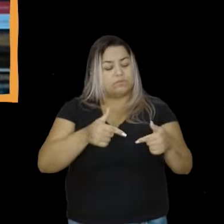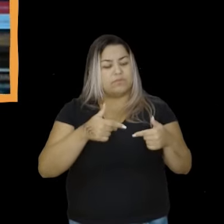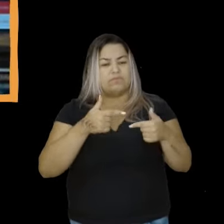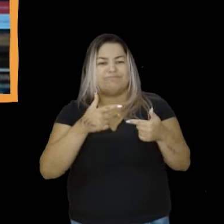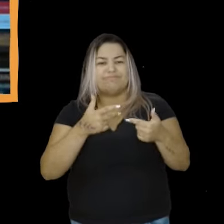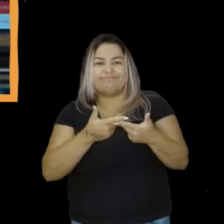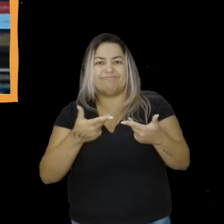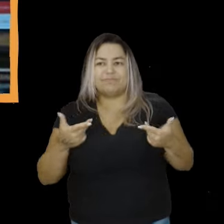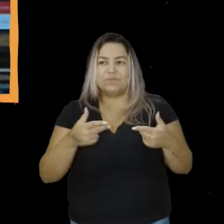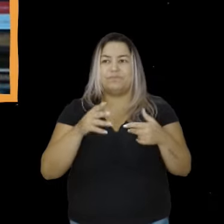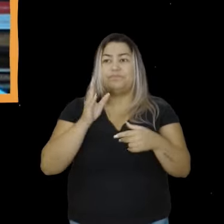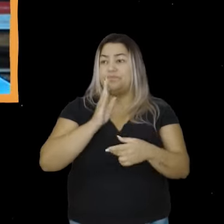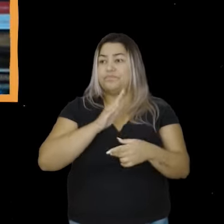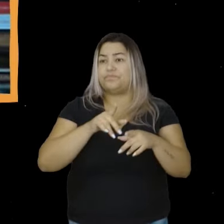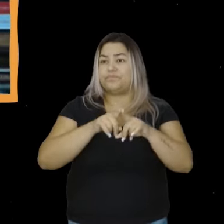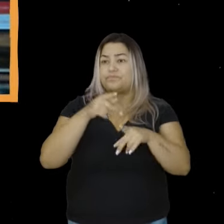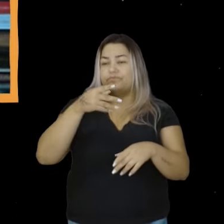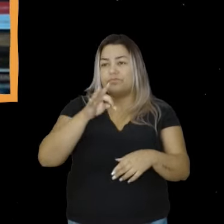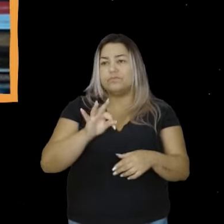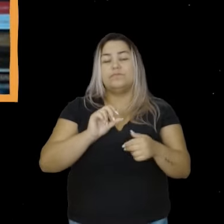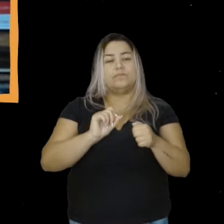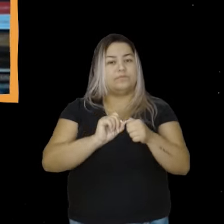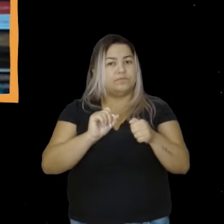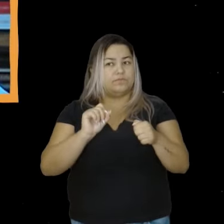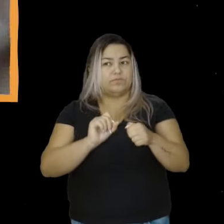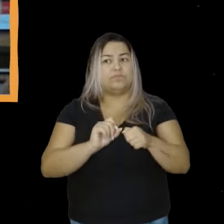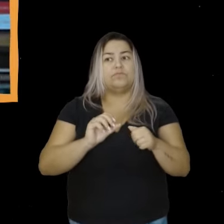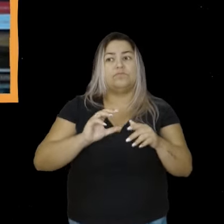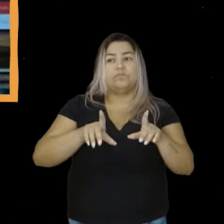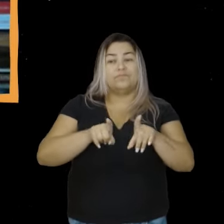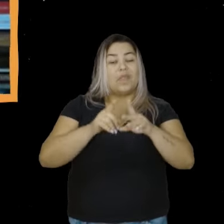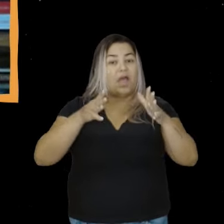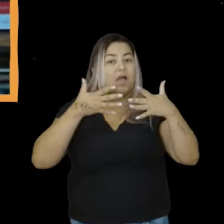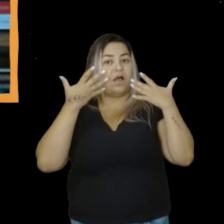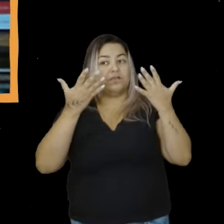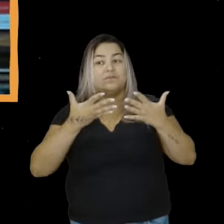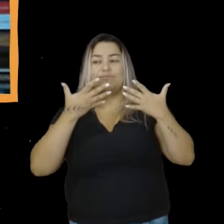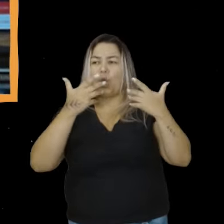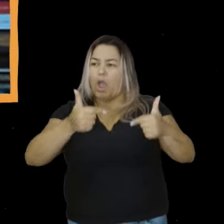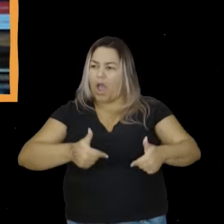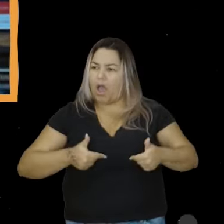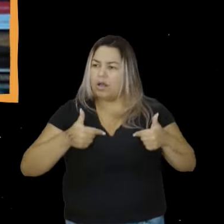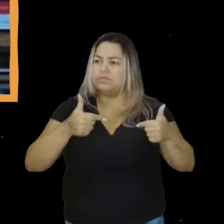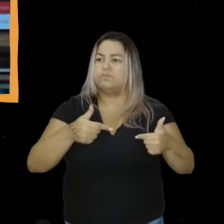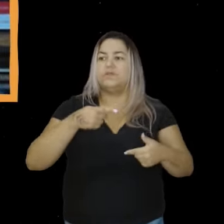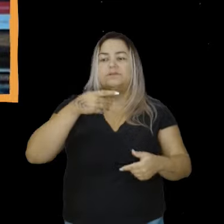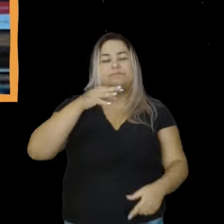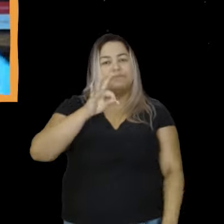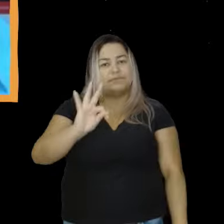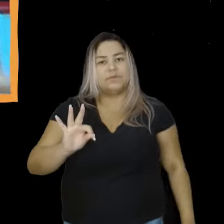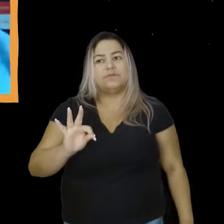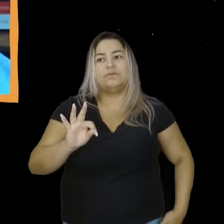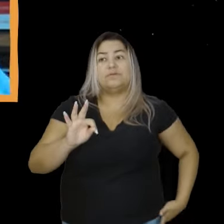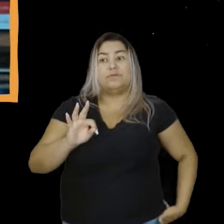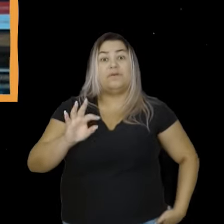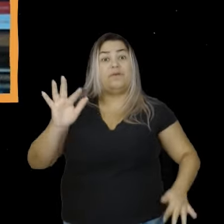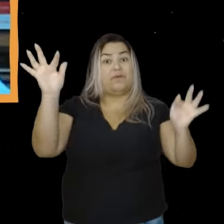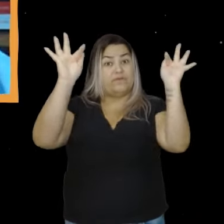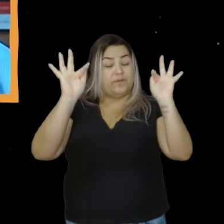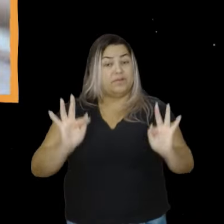desaforos, mas o PT sempre fez uma campanha da alegria. A luta do PT é uma luta da